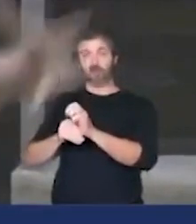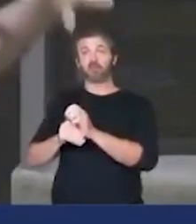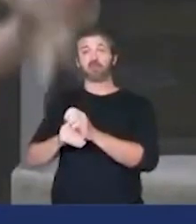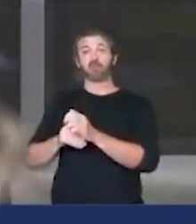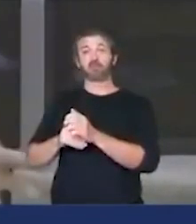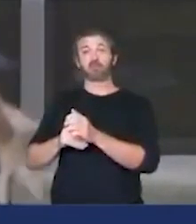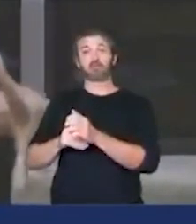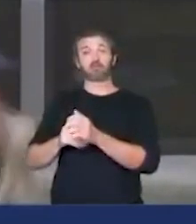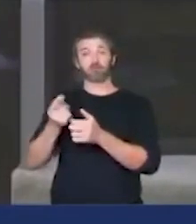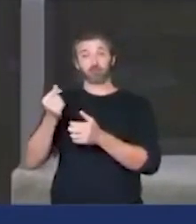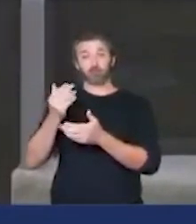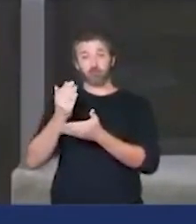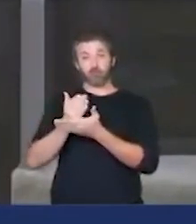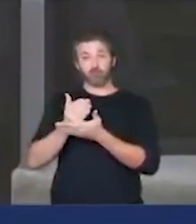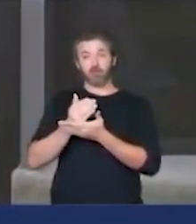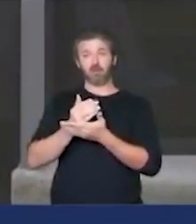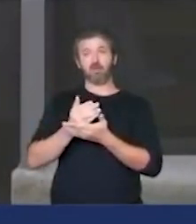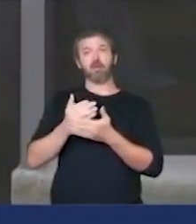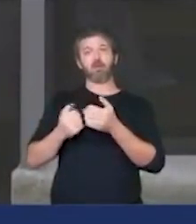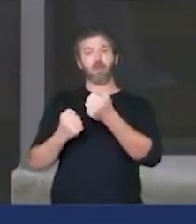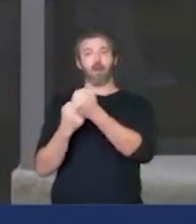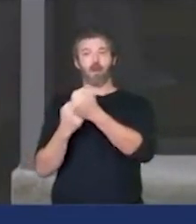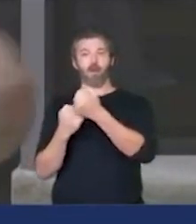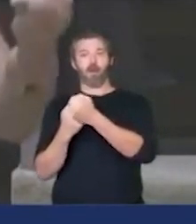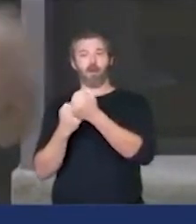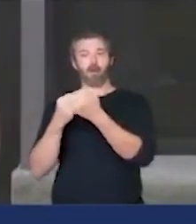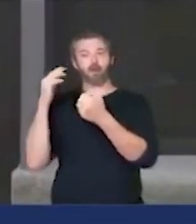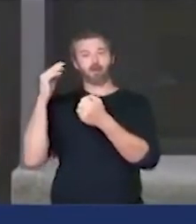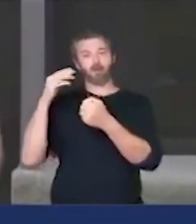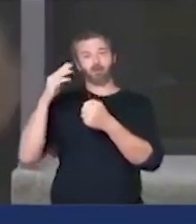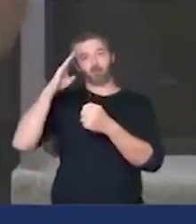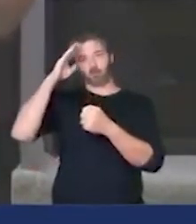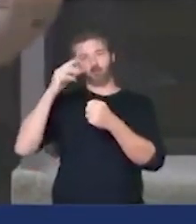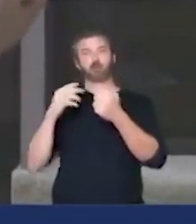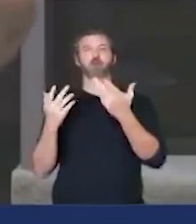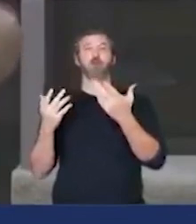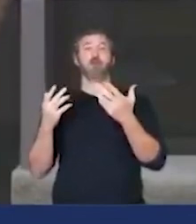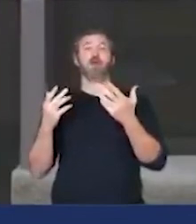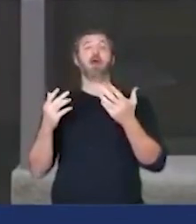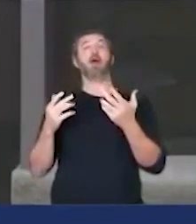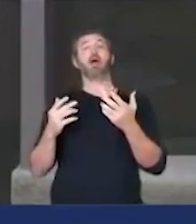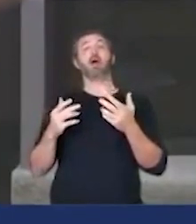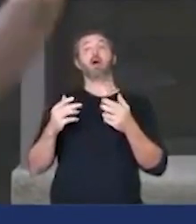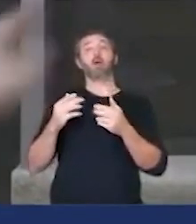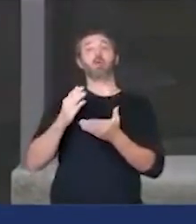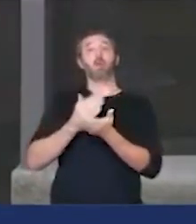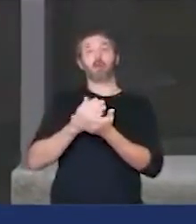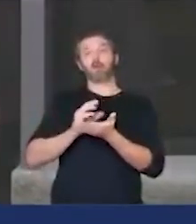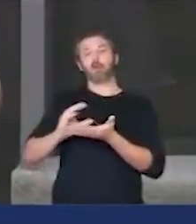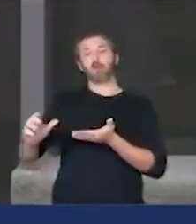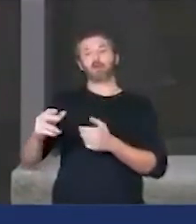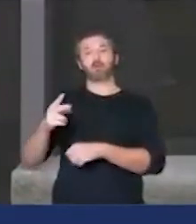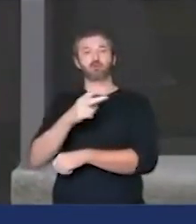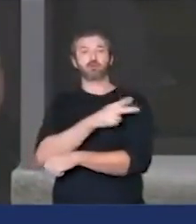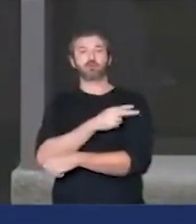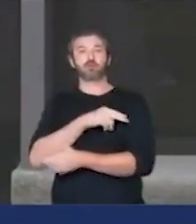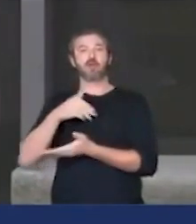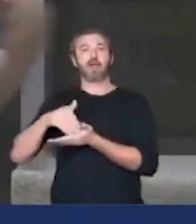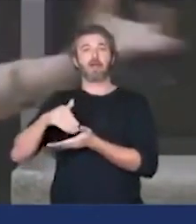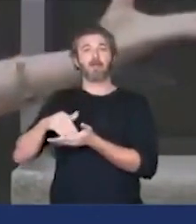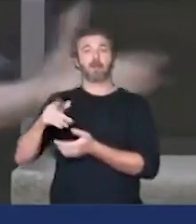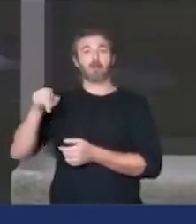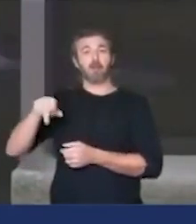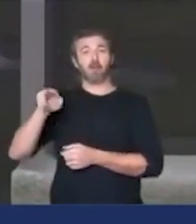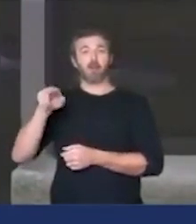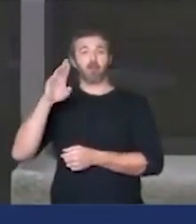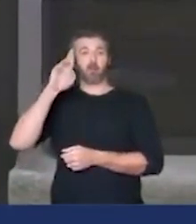emendas, parte desses recursos para alimentar a base eleitoral em ano eleitoral e parte deles vai direto para as mãos do chefe de gabinete,